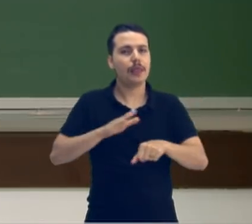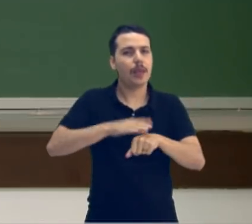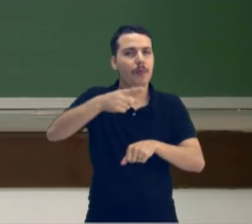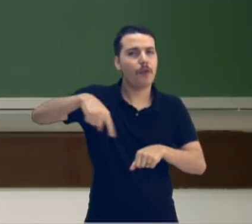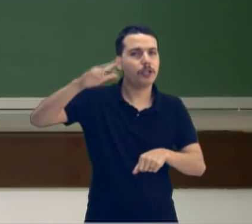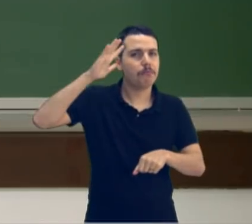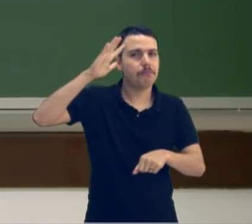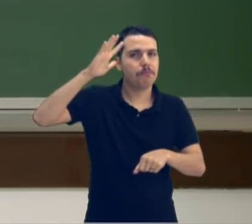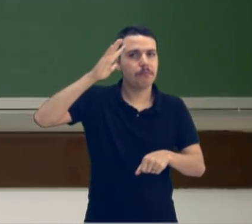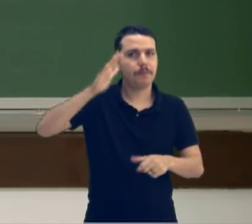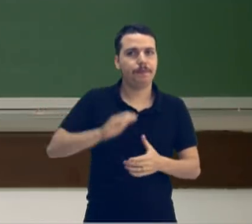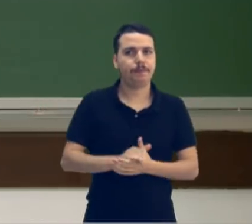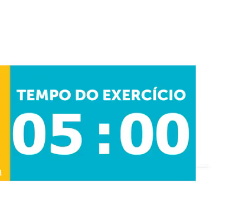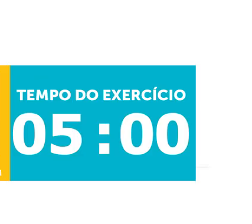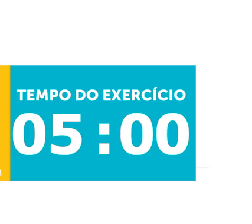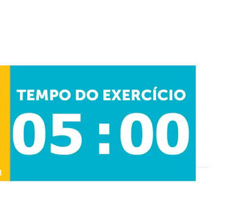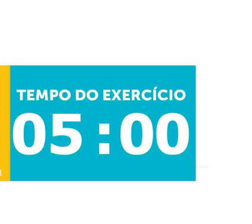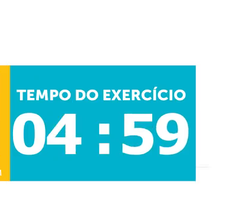vocês.